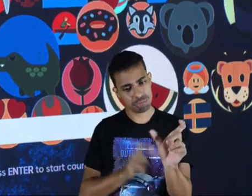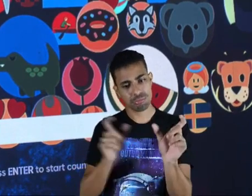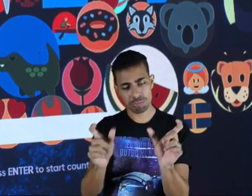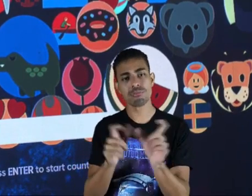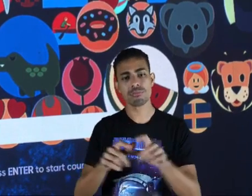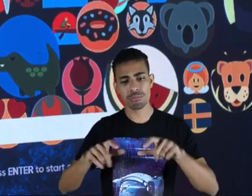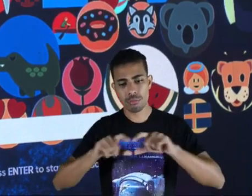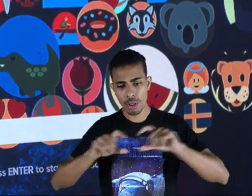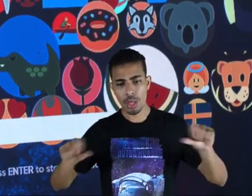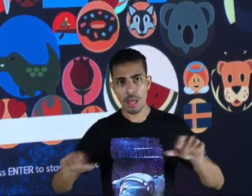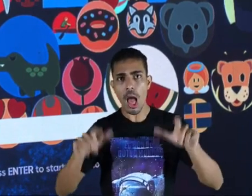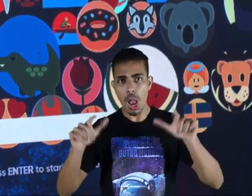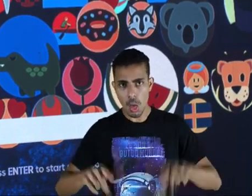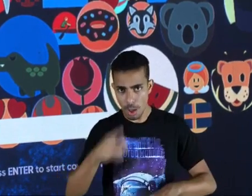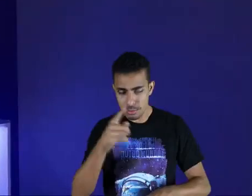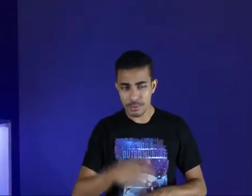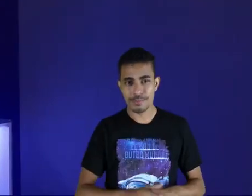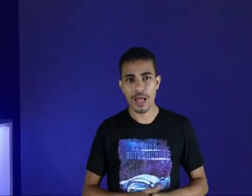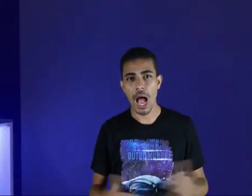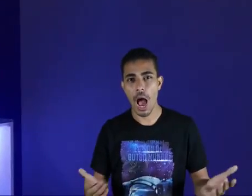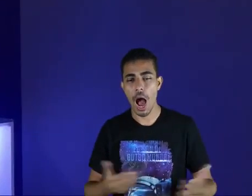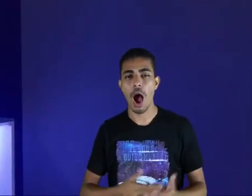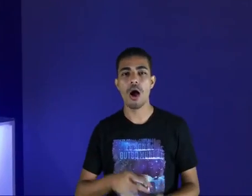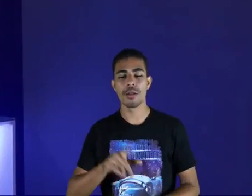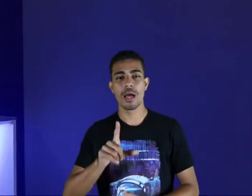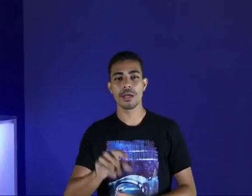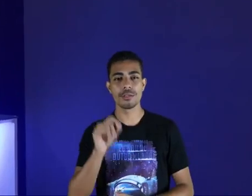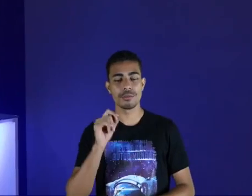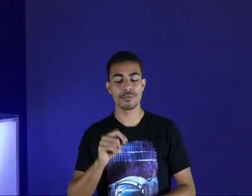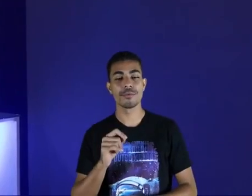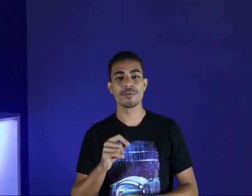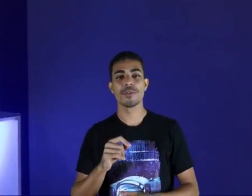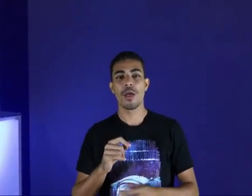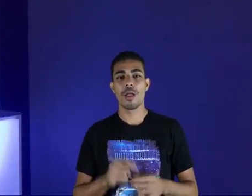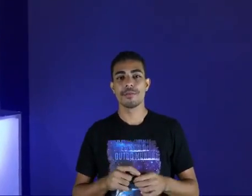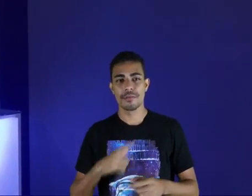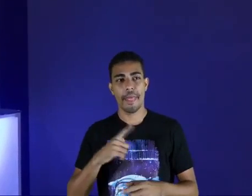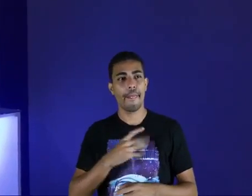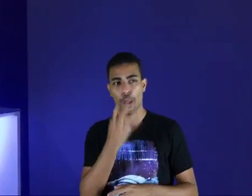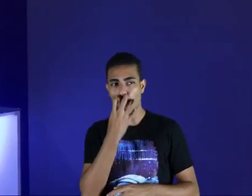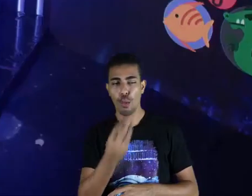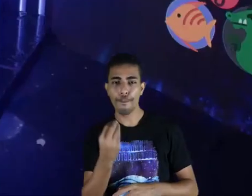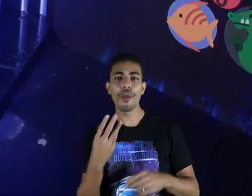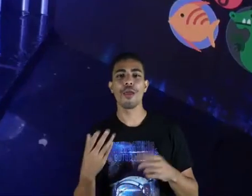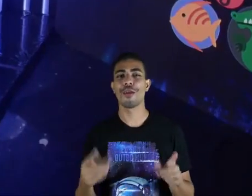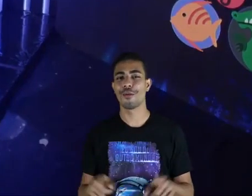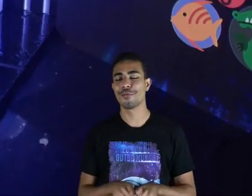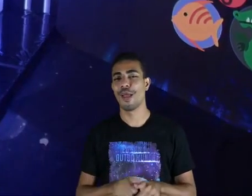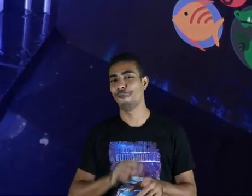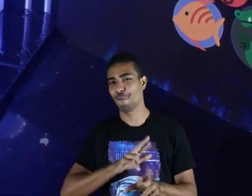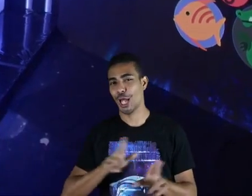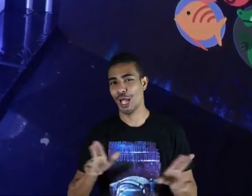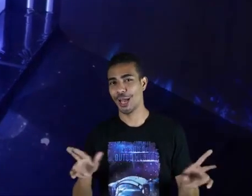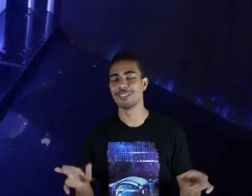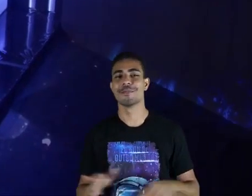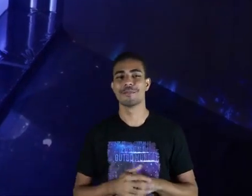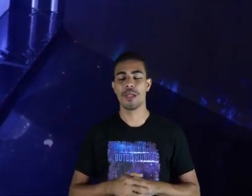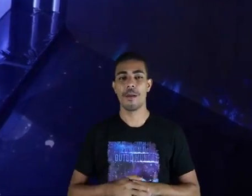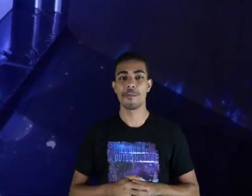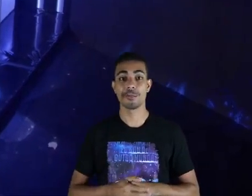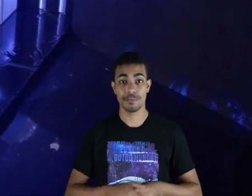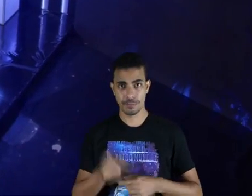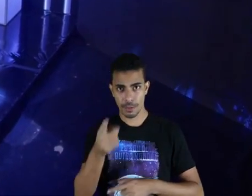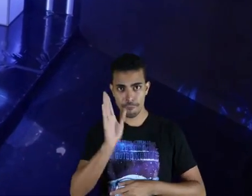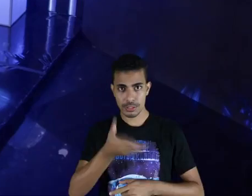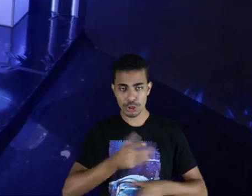campo. Agora está escolhendo o símbolo, gatinho, ursinho, lobinho. E aí vai. Vamos lá, então? Prosseguir?